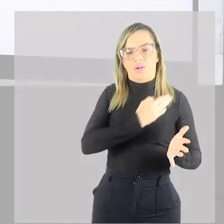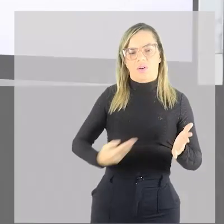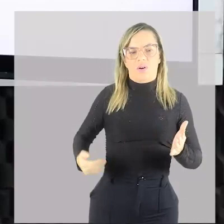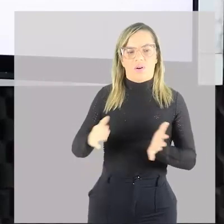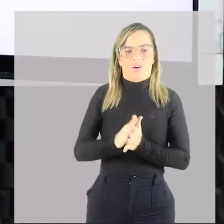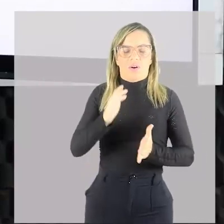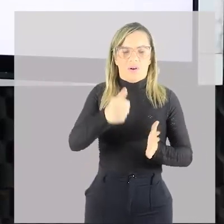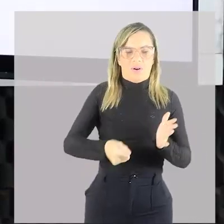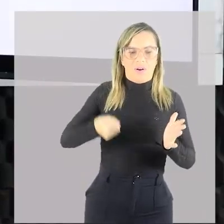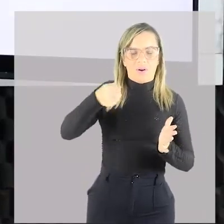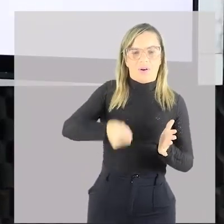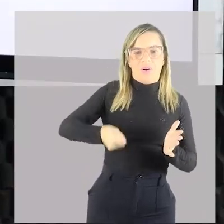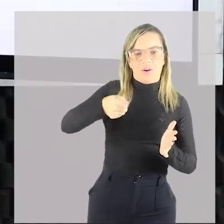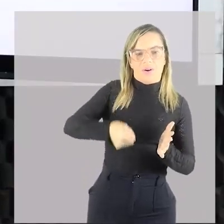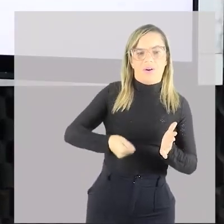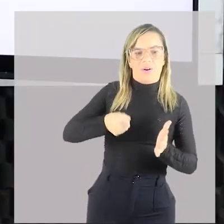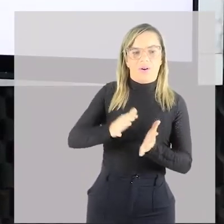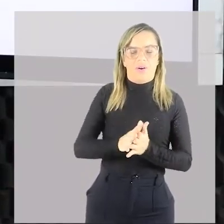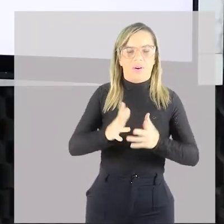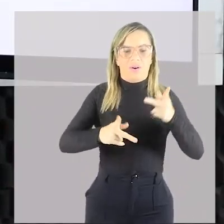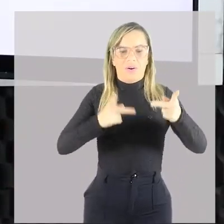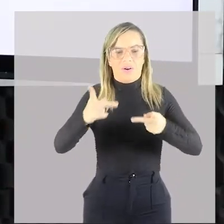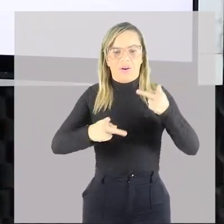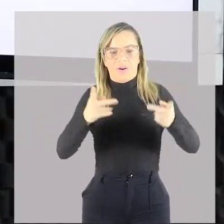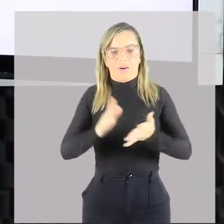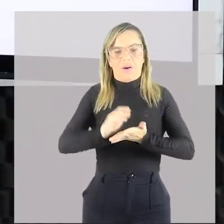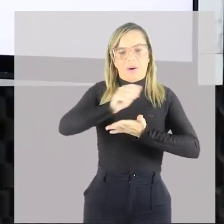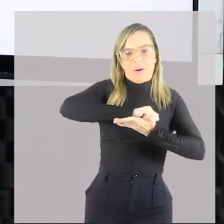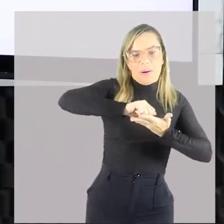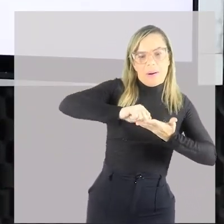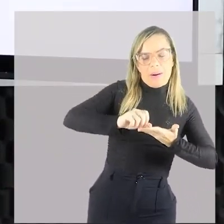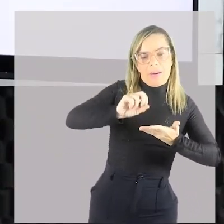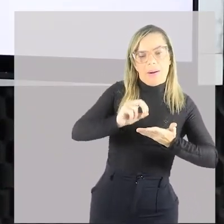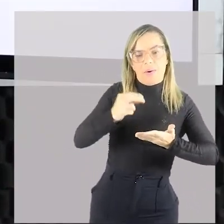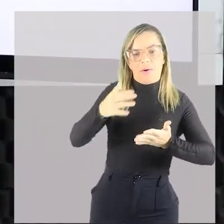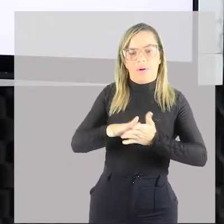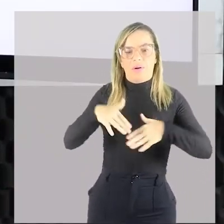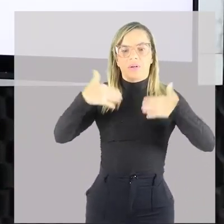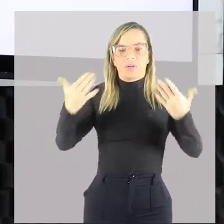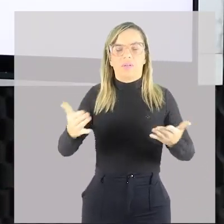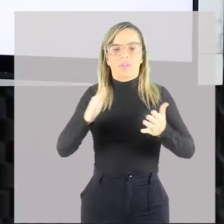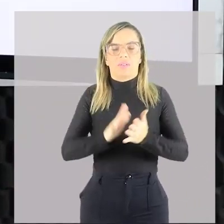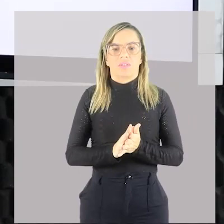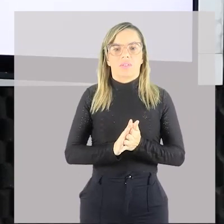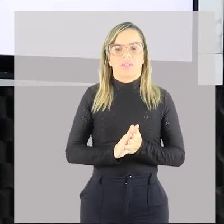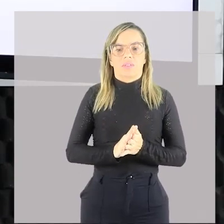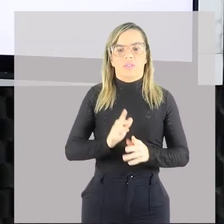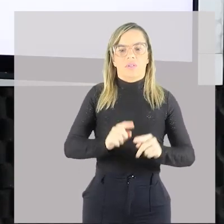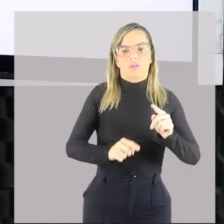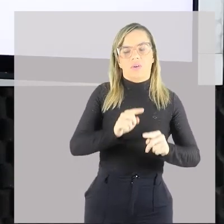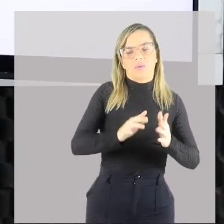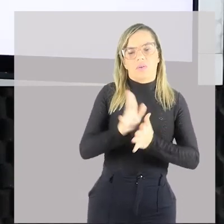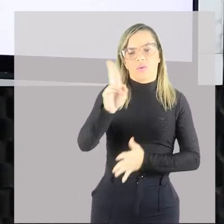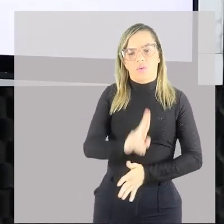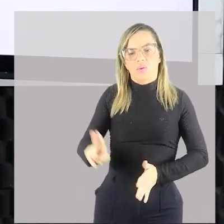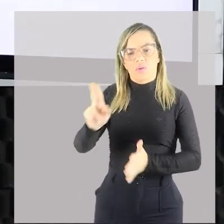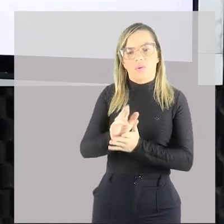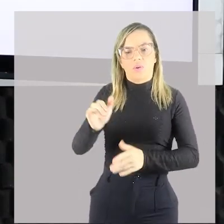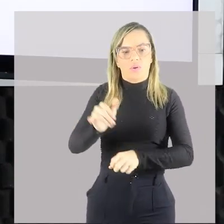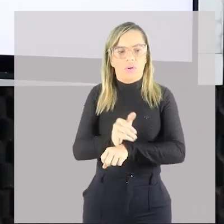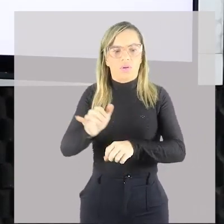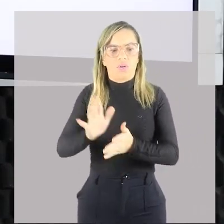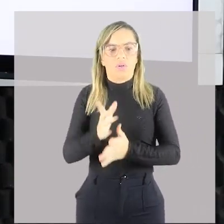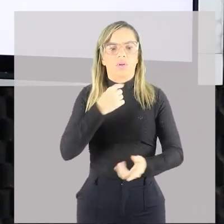impõe oralmente ou por escrito, ou por outro sinal que seja suficiente, de